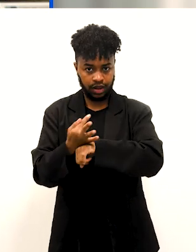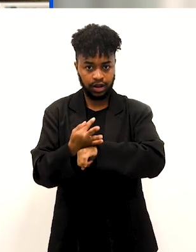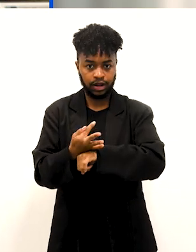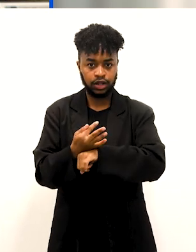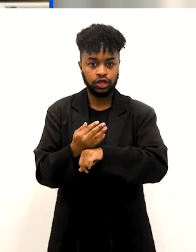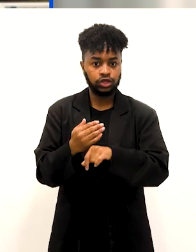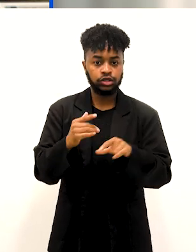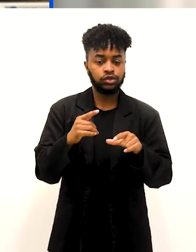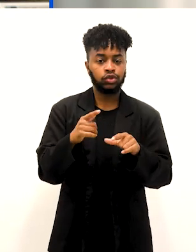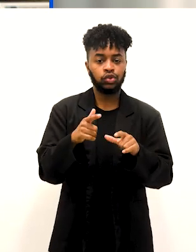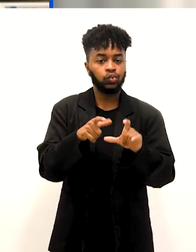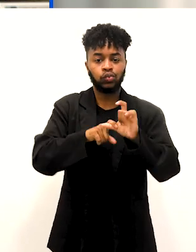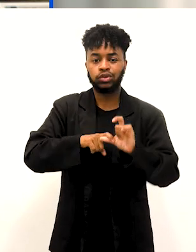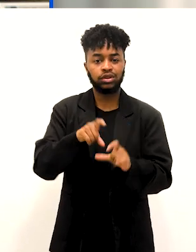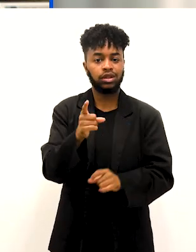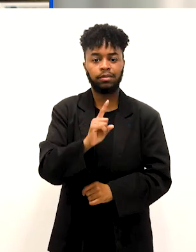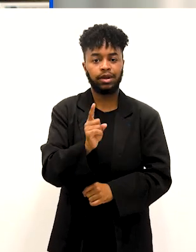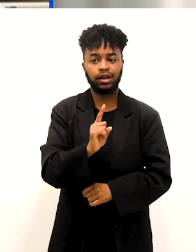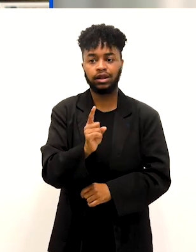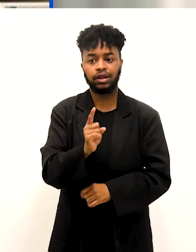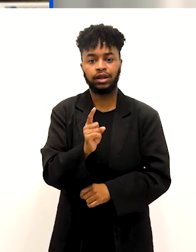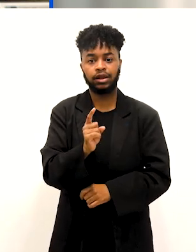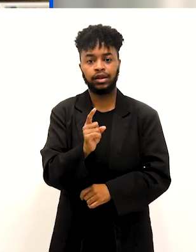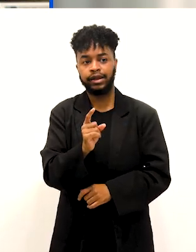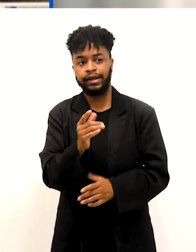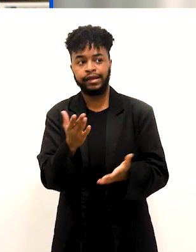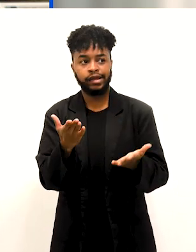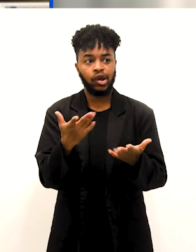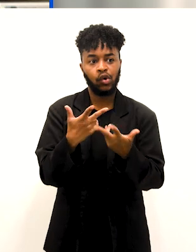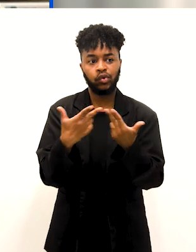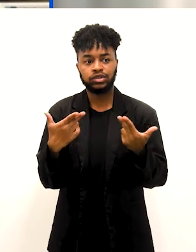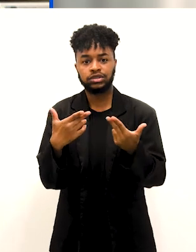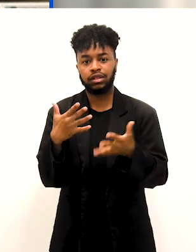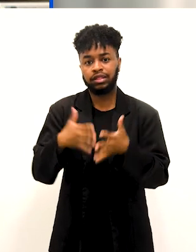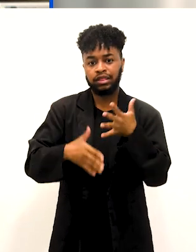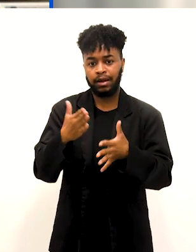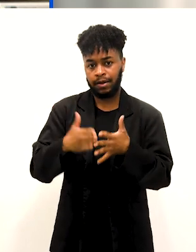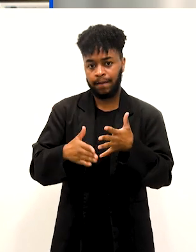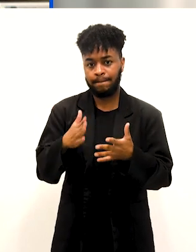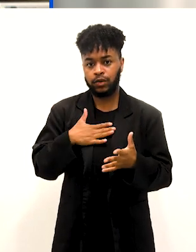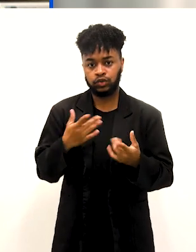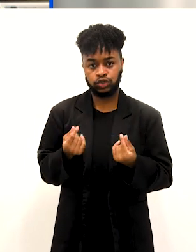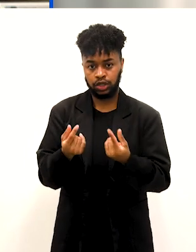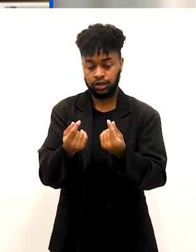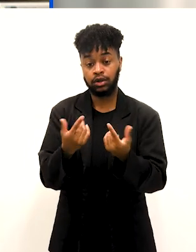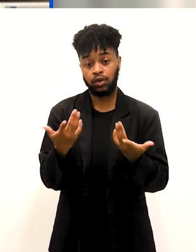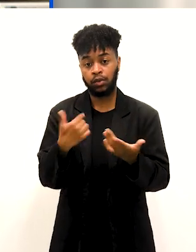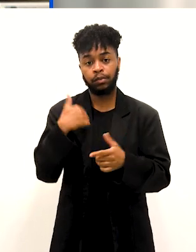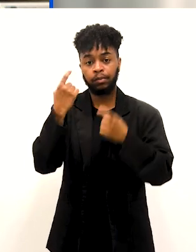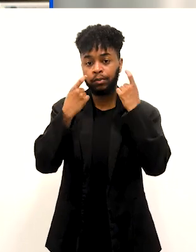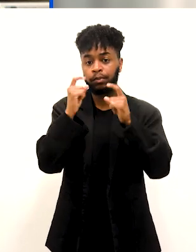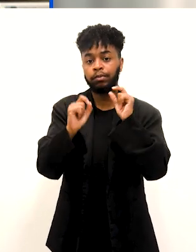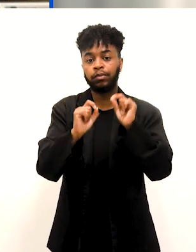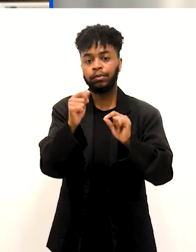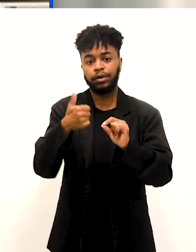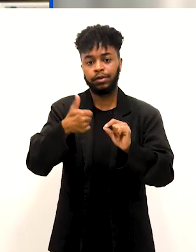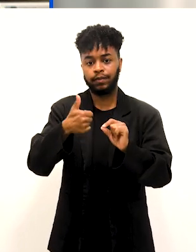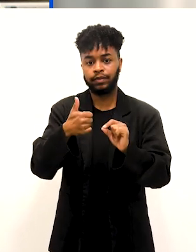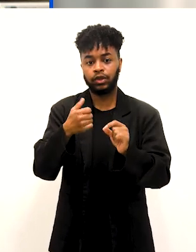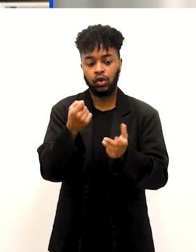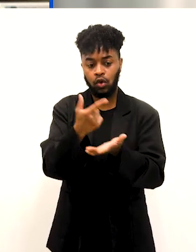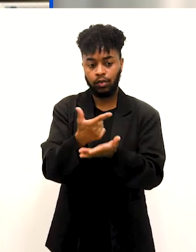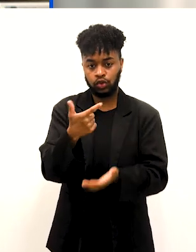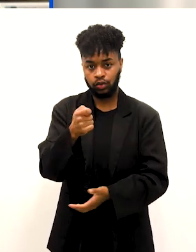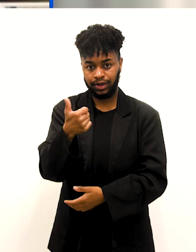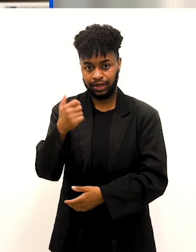ficasse menos dependente de incertezas que afetavam o meu bolso. Então, a primeira preocupação foi, essa casa foi comprada em 2015,